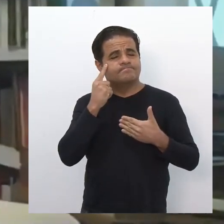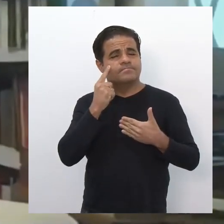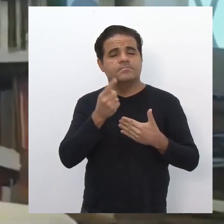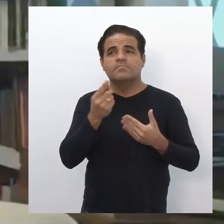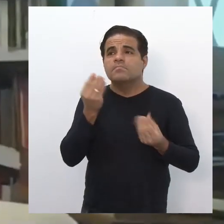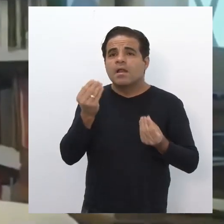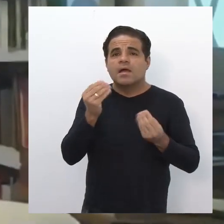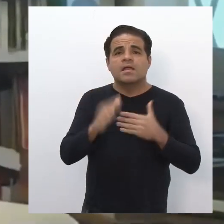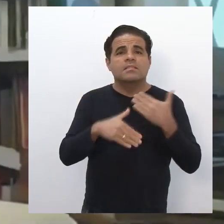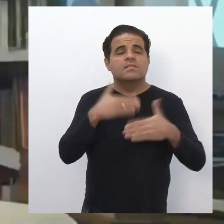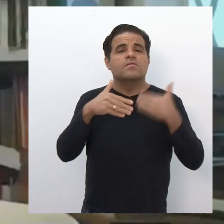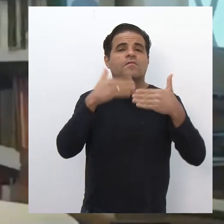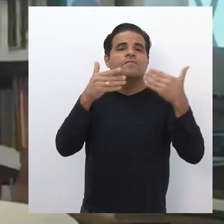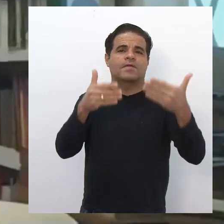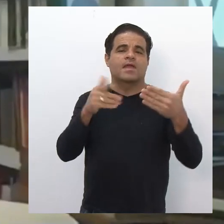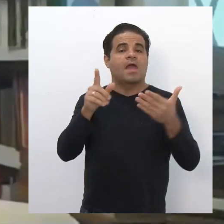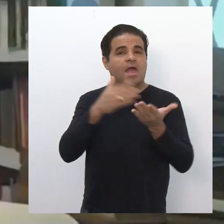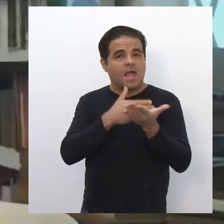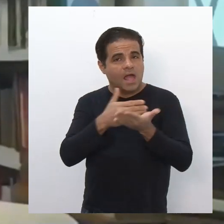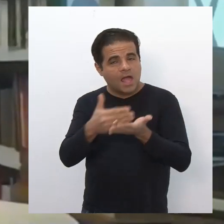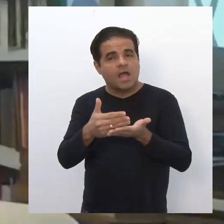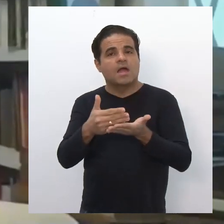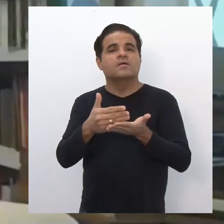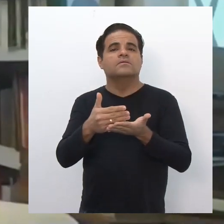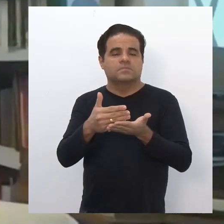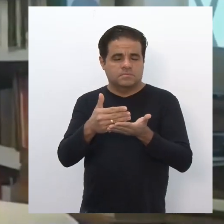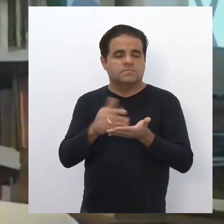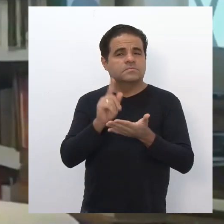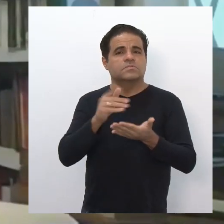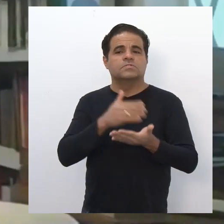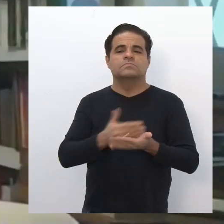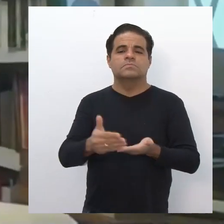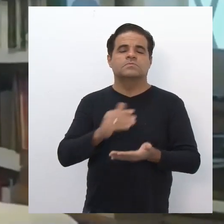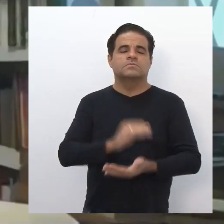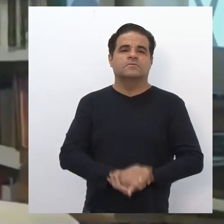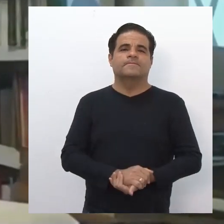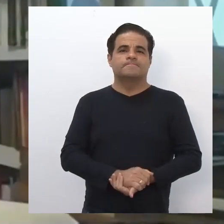para desenvolver. Então, foi assim que nasceram, né?